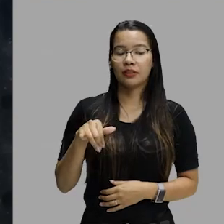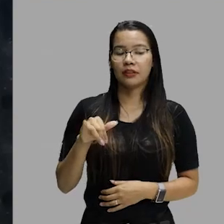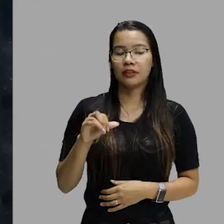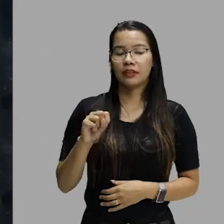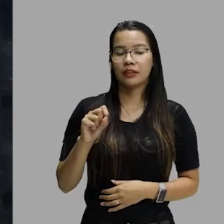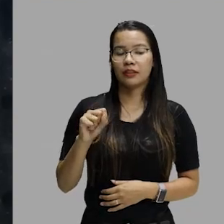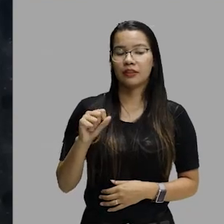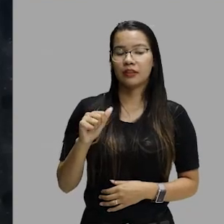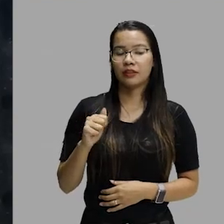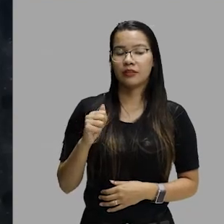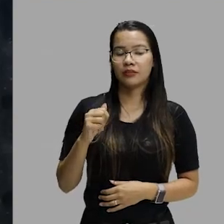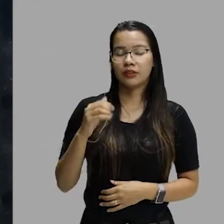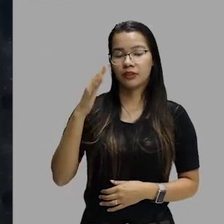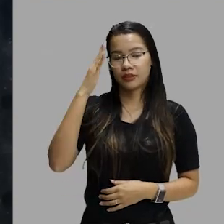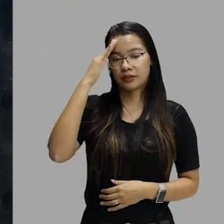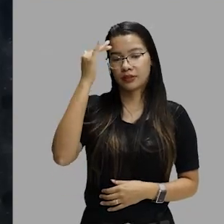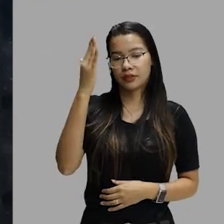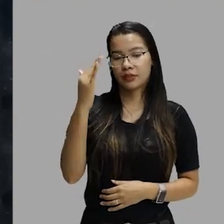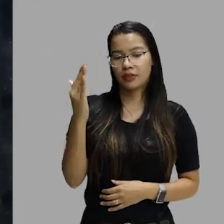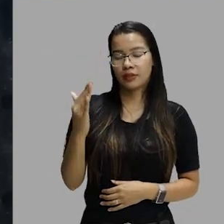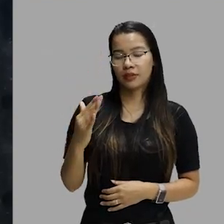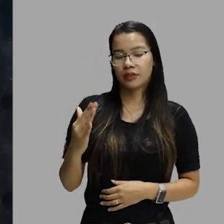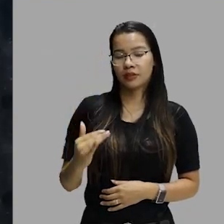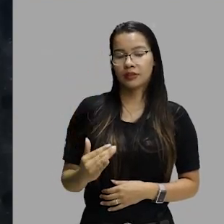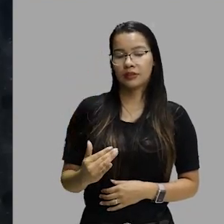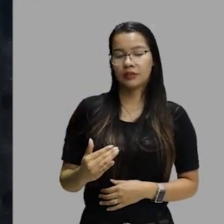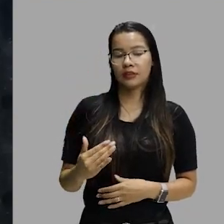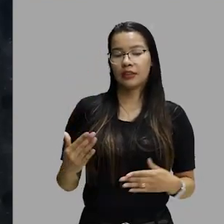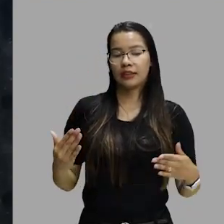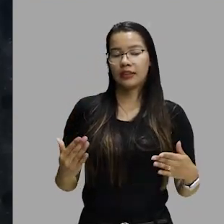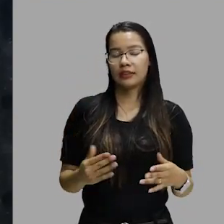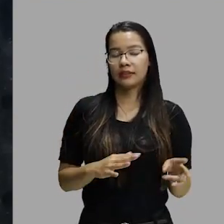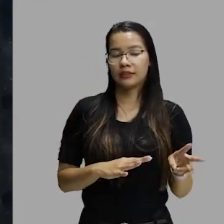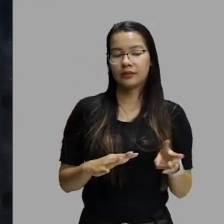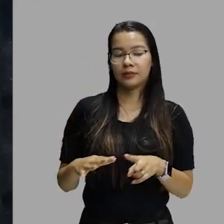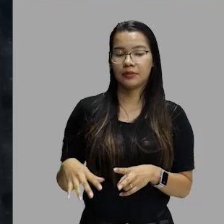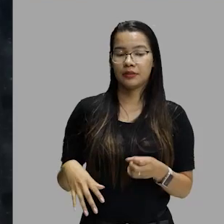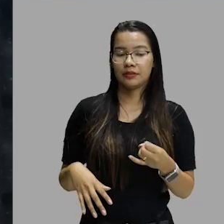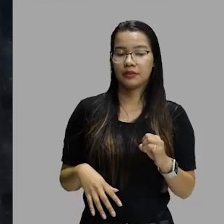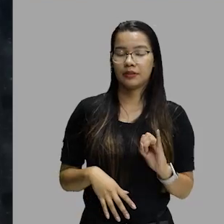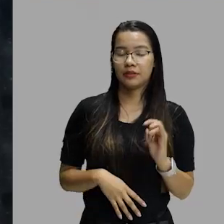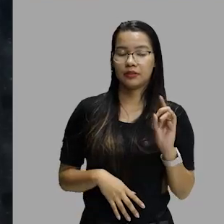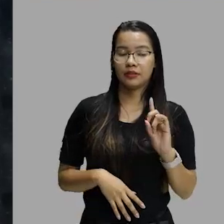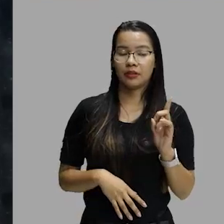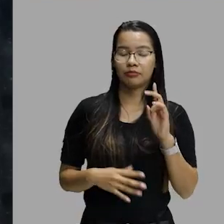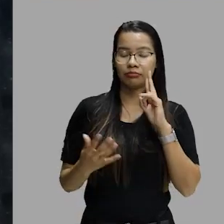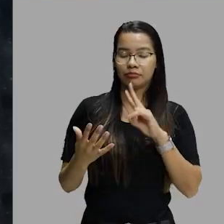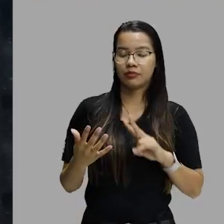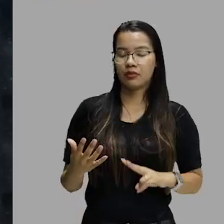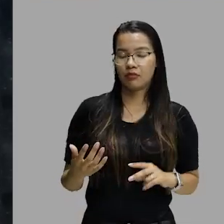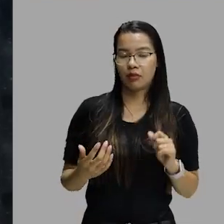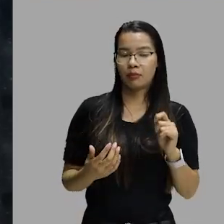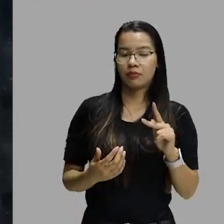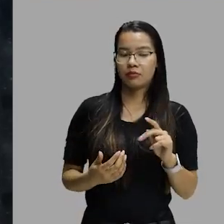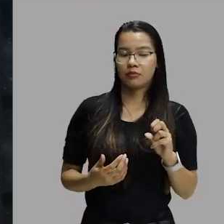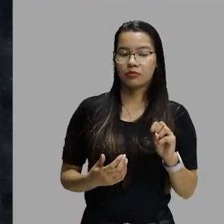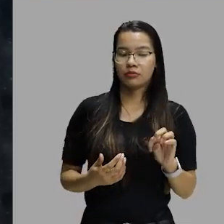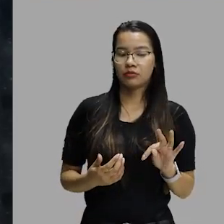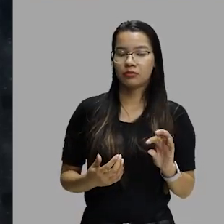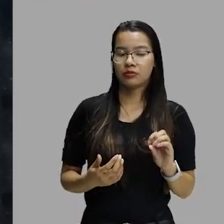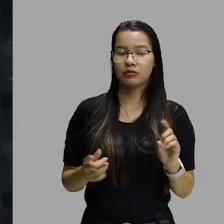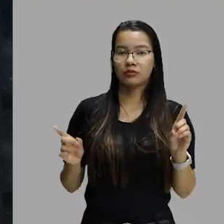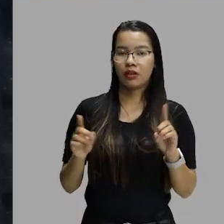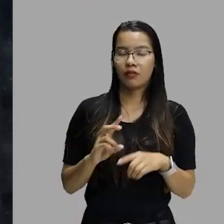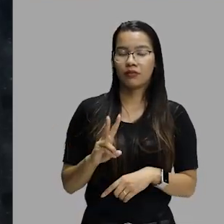foi galardoada essa semana, tá? Se eu não ler aqui o aposto, ele não vai fazer assim